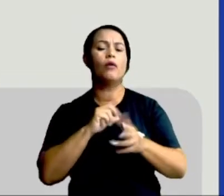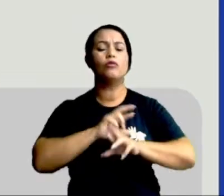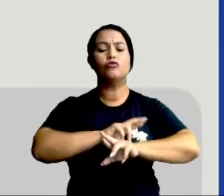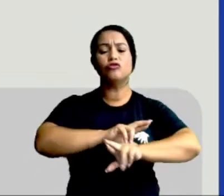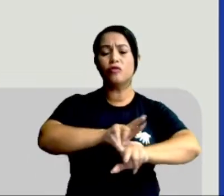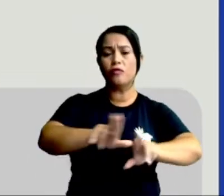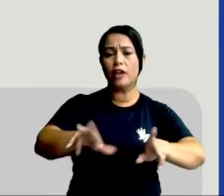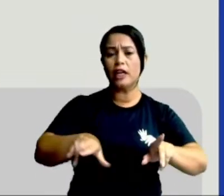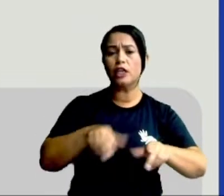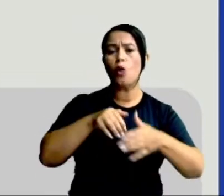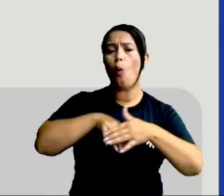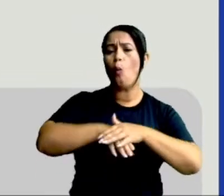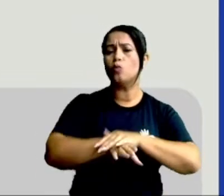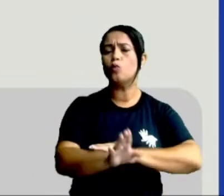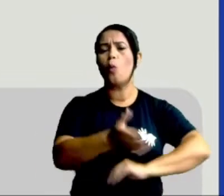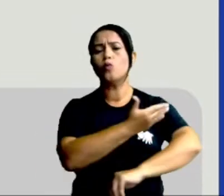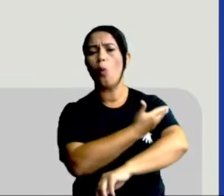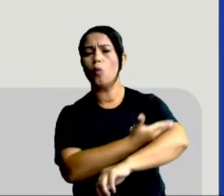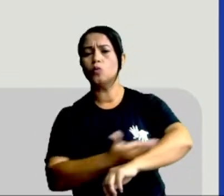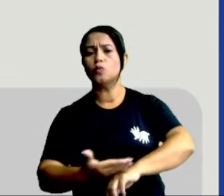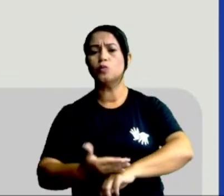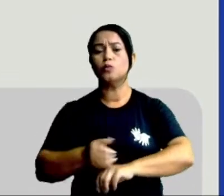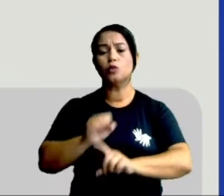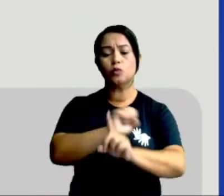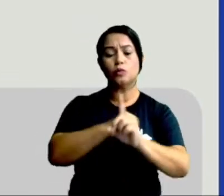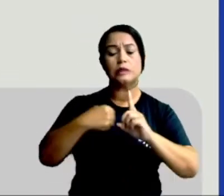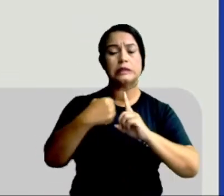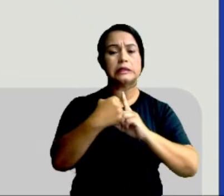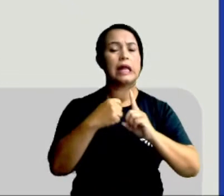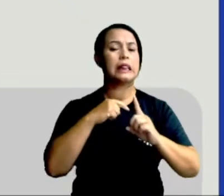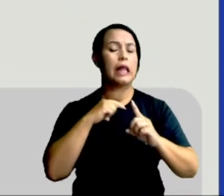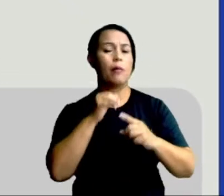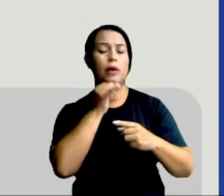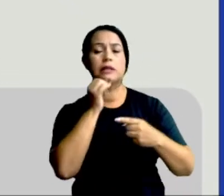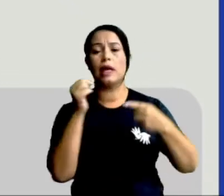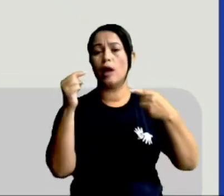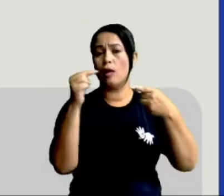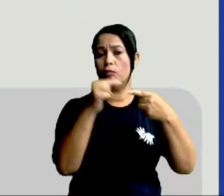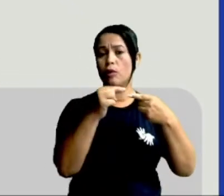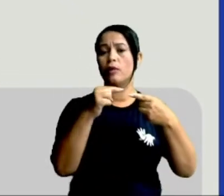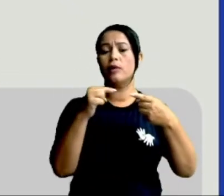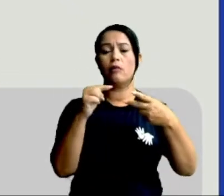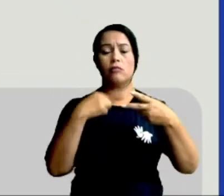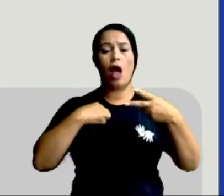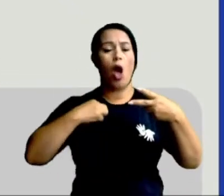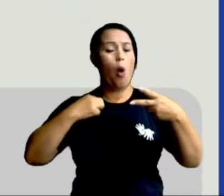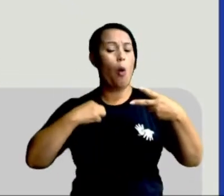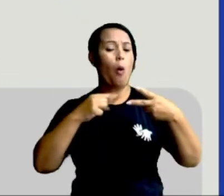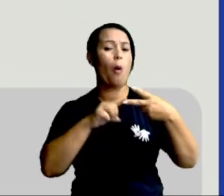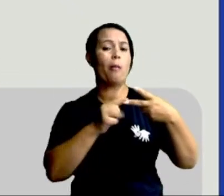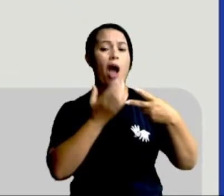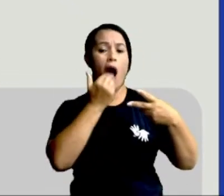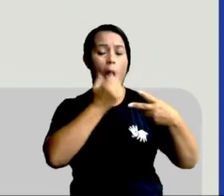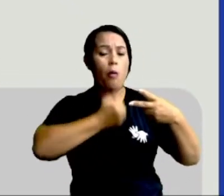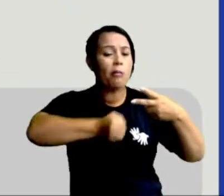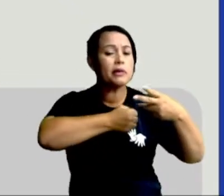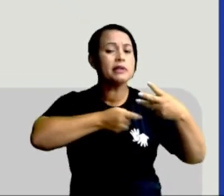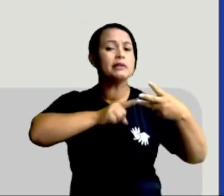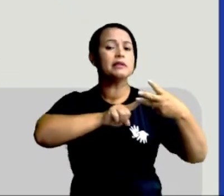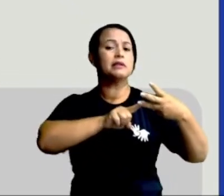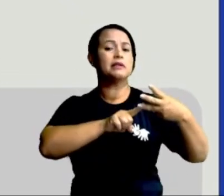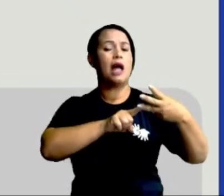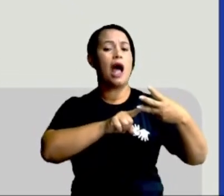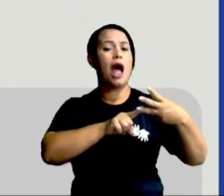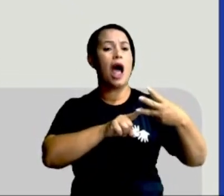costumes de uma sociedade, entre os quais podemos citar a vestimenta, a culinária,